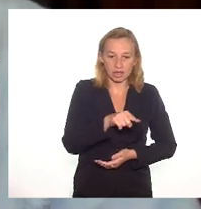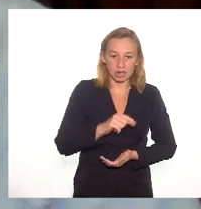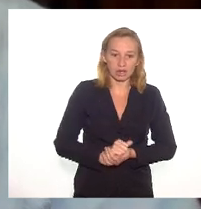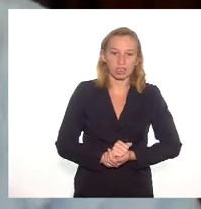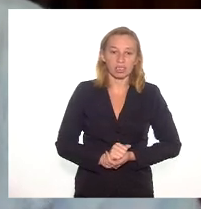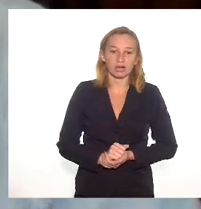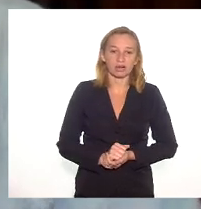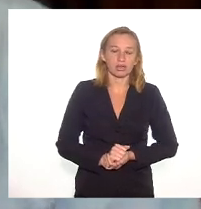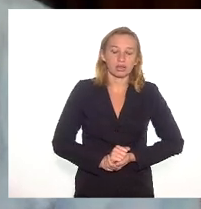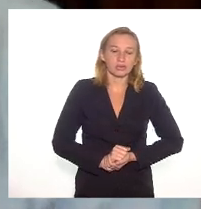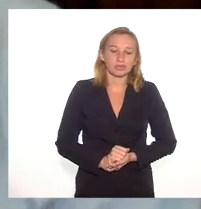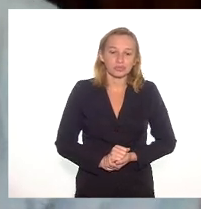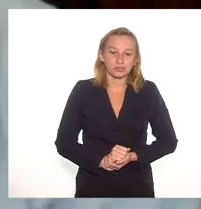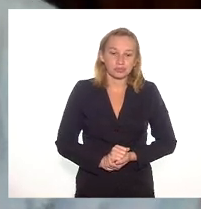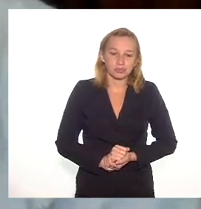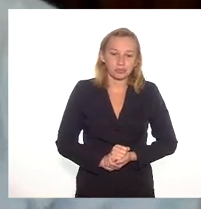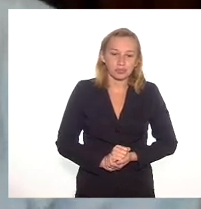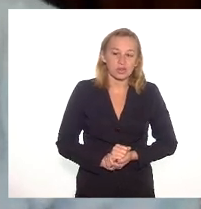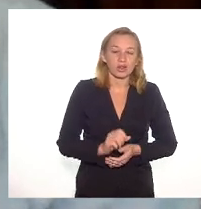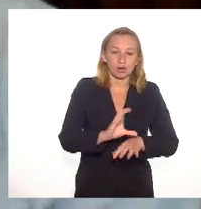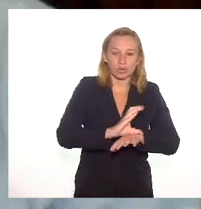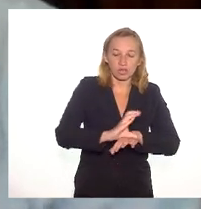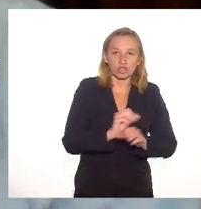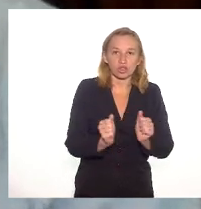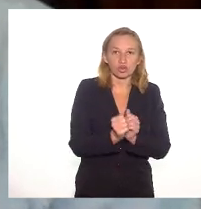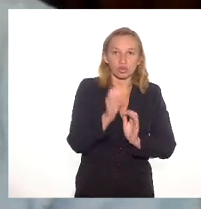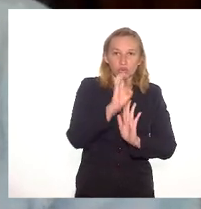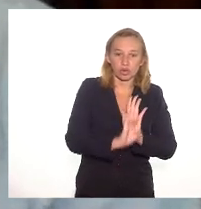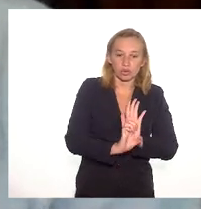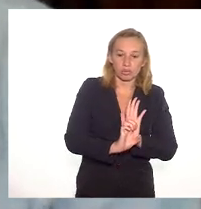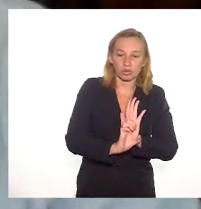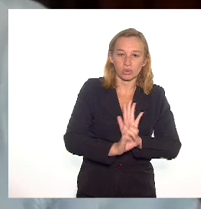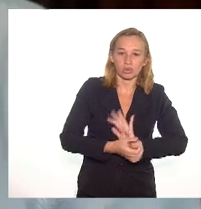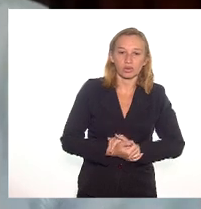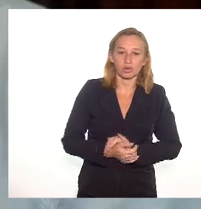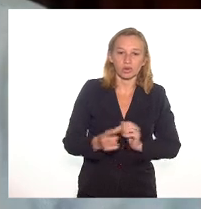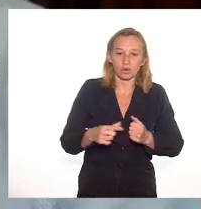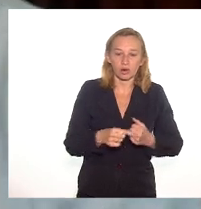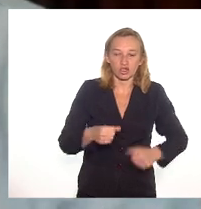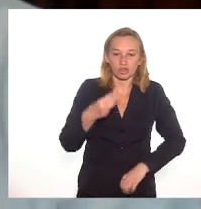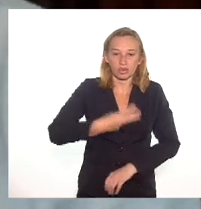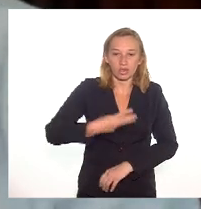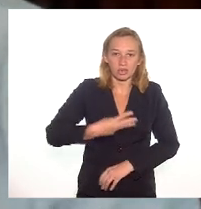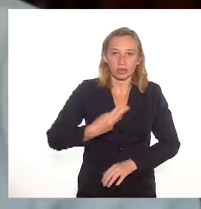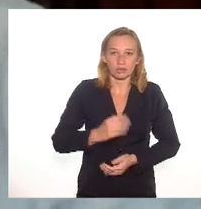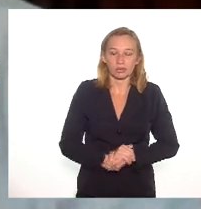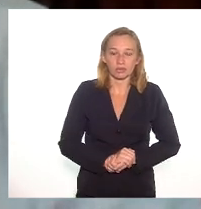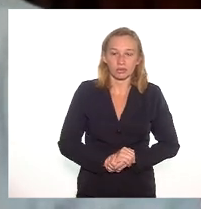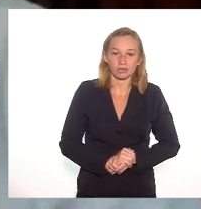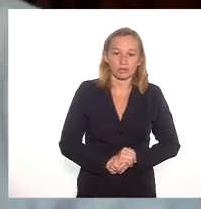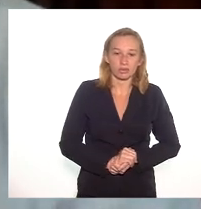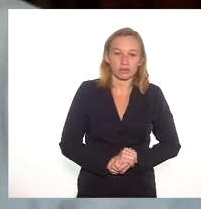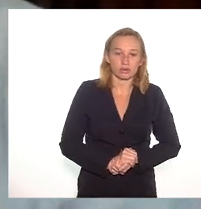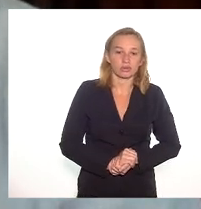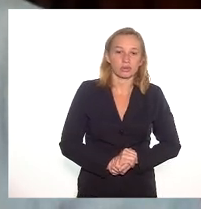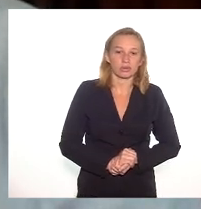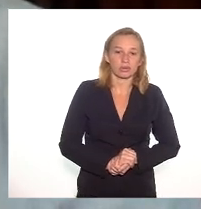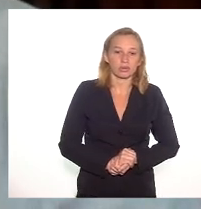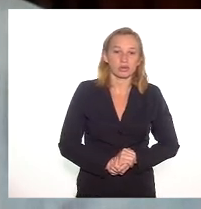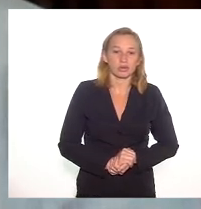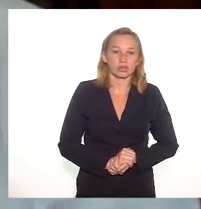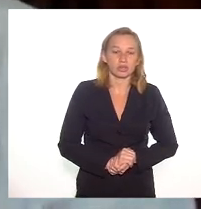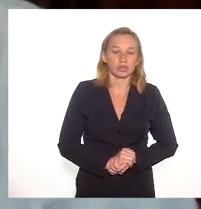pedir a reconsideração pela constitucionalidade com emenda supressiva ao artigo 3º. Salvamos aí